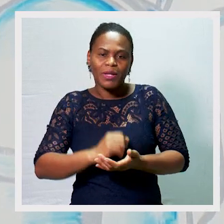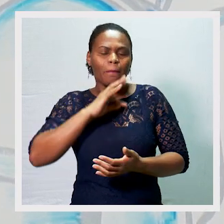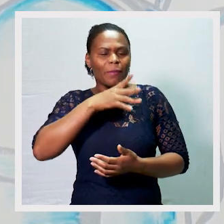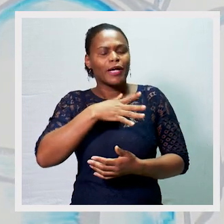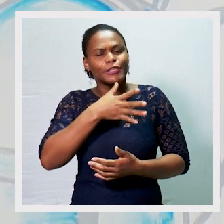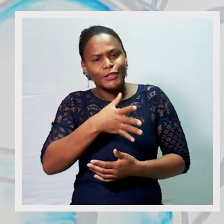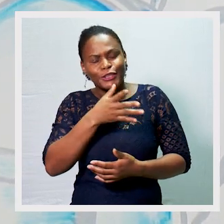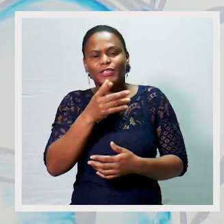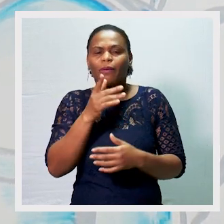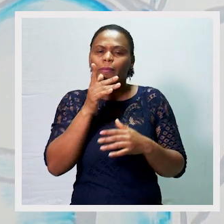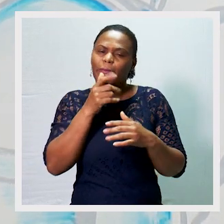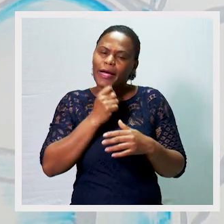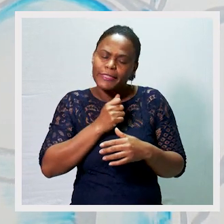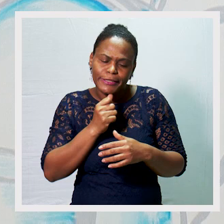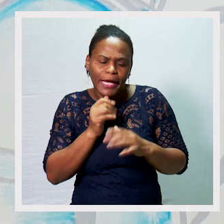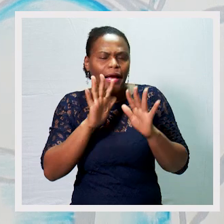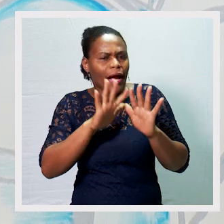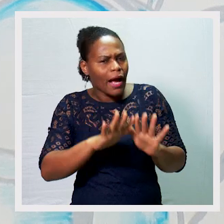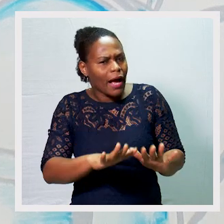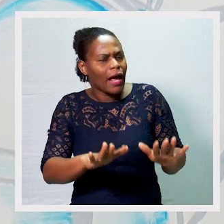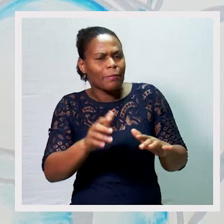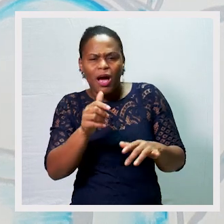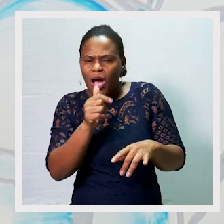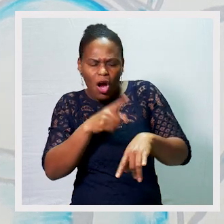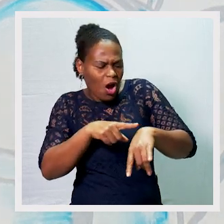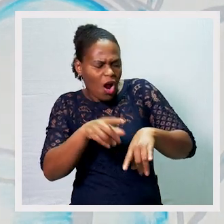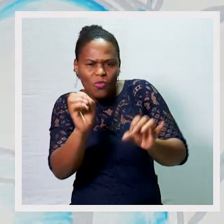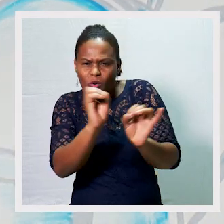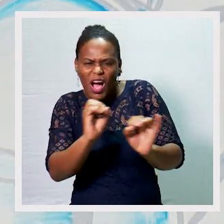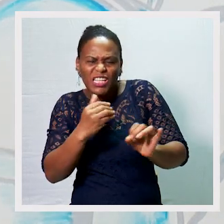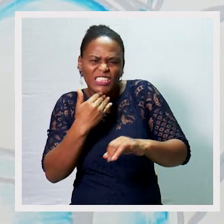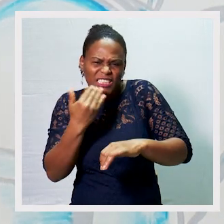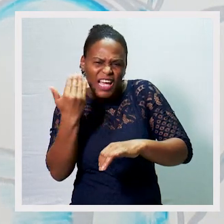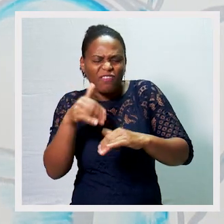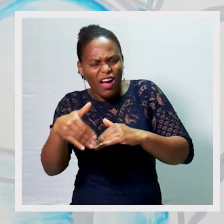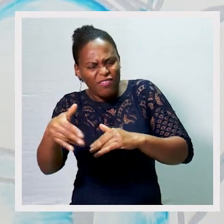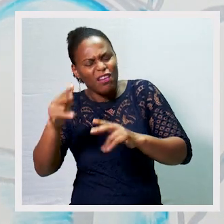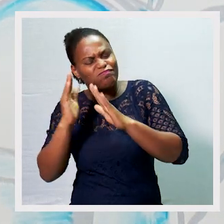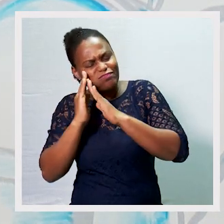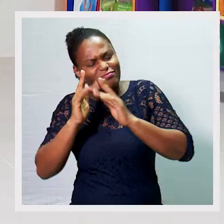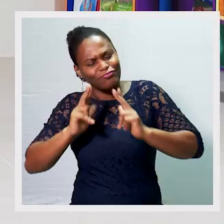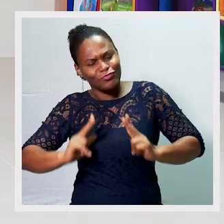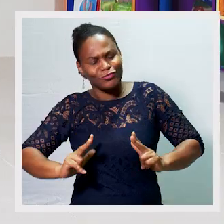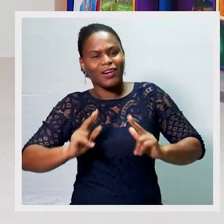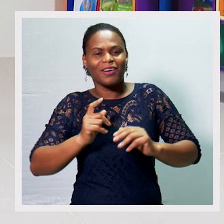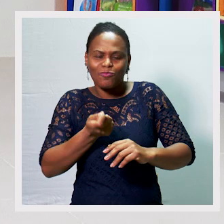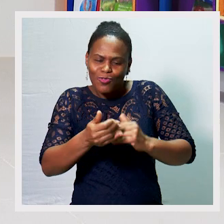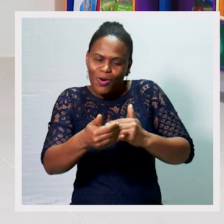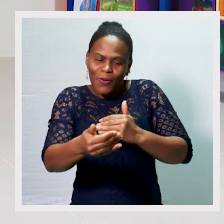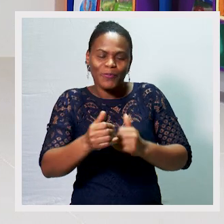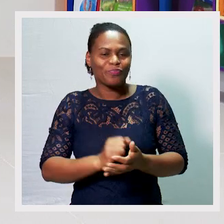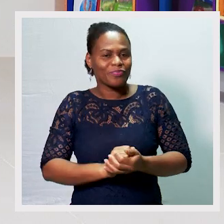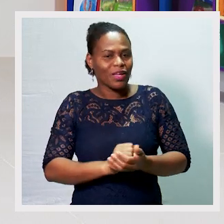toda a paciência, ainda não é hora, ainda está muito cedo, vai lá tentar descansar um pouquinho. O Hugo